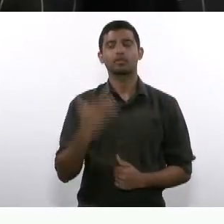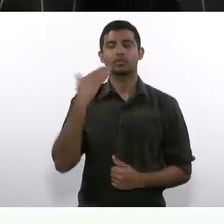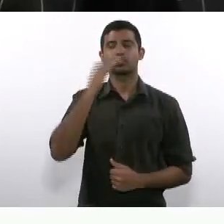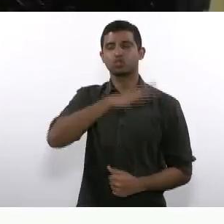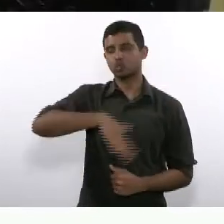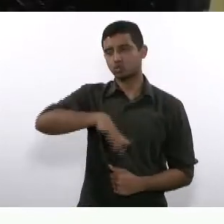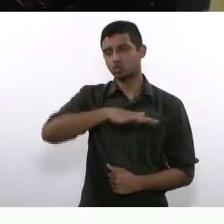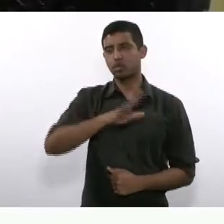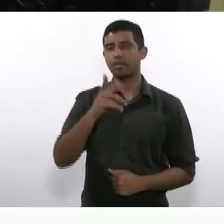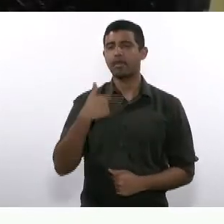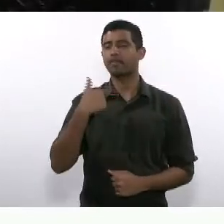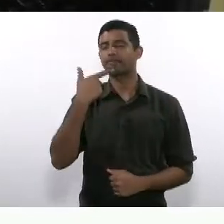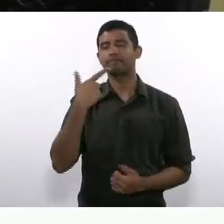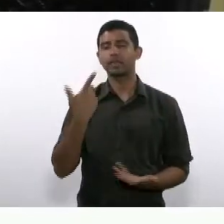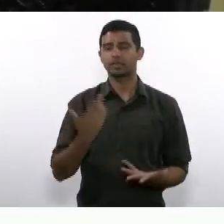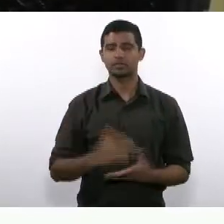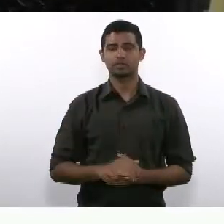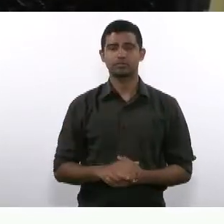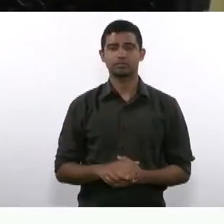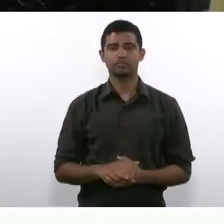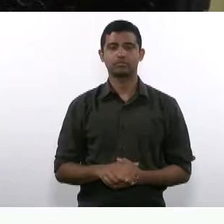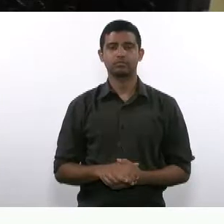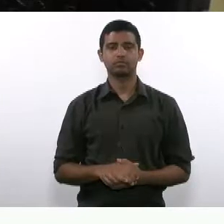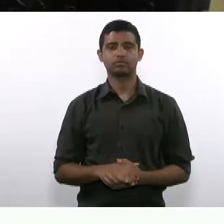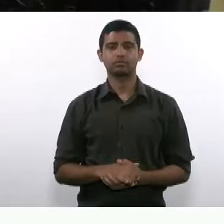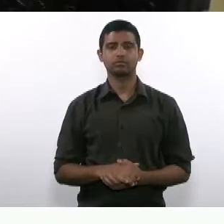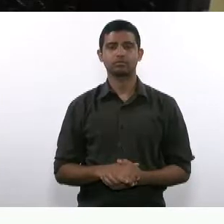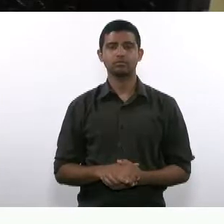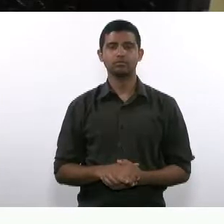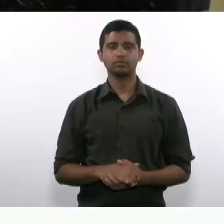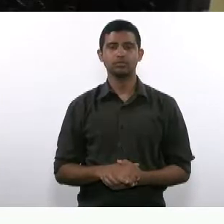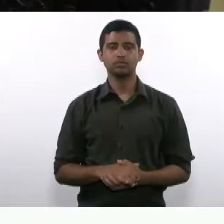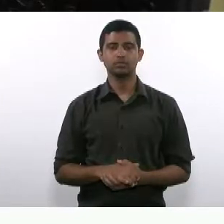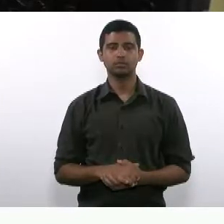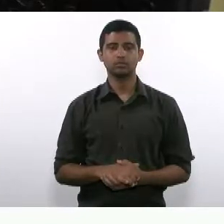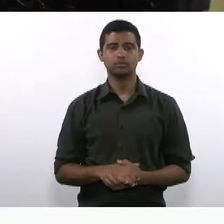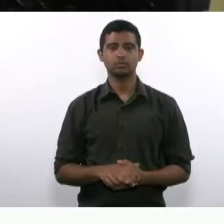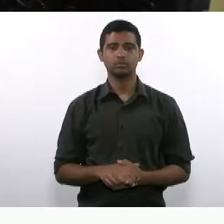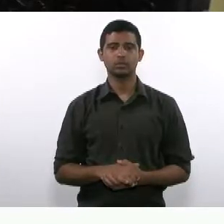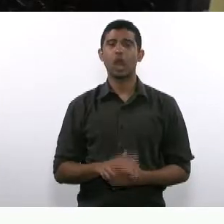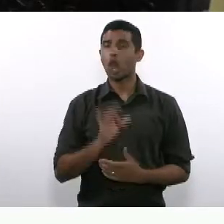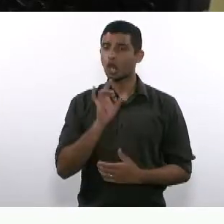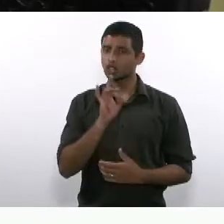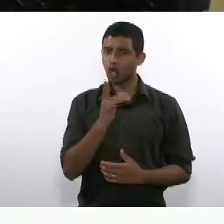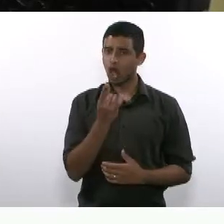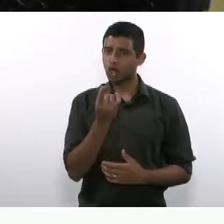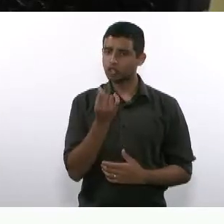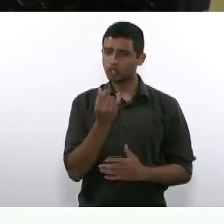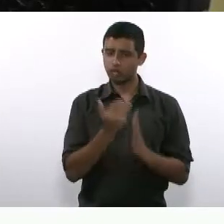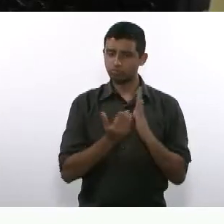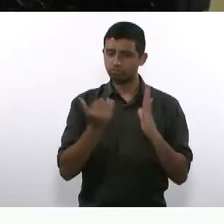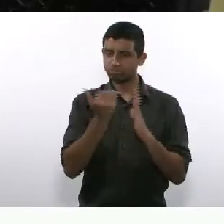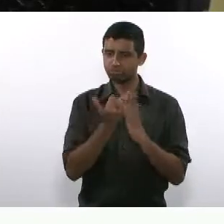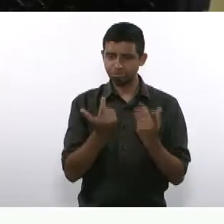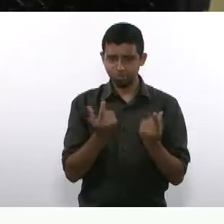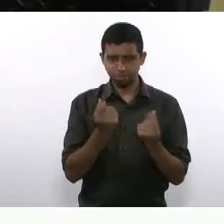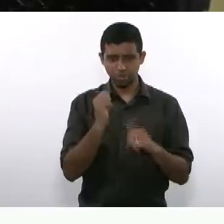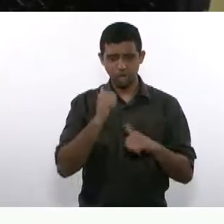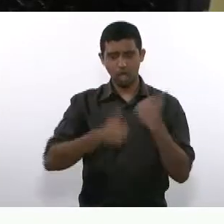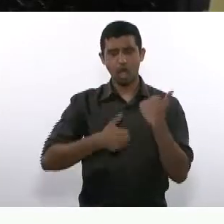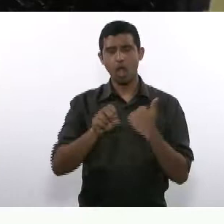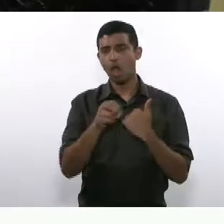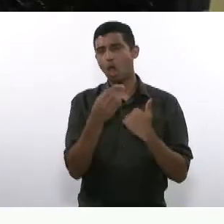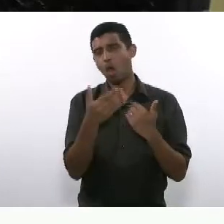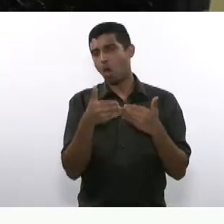Exatamente. E a perspectiva ali é dedicação do Célio de Barros exclusivamente para o desporto de alto rendimento, ou também seria aberto